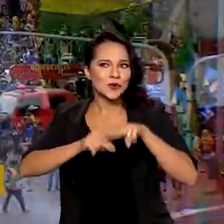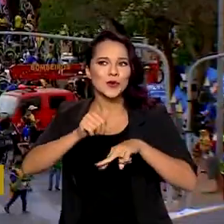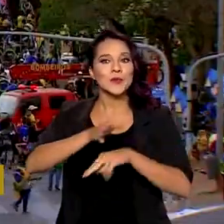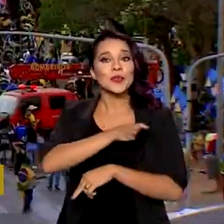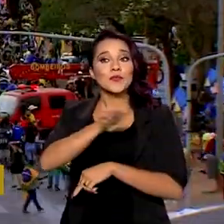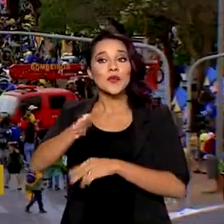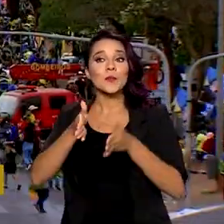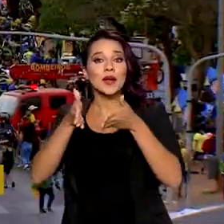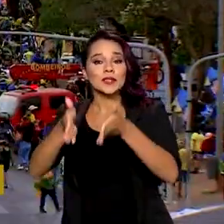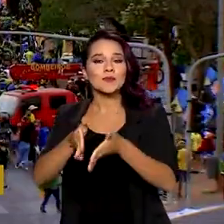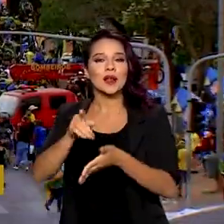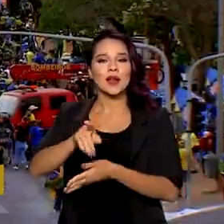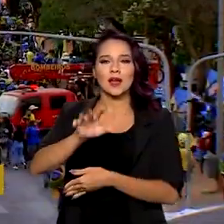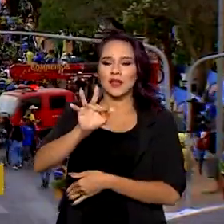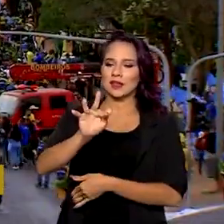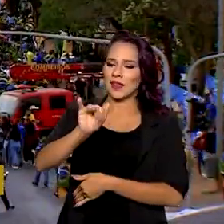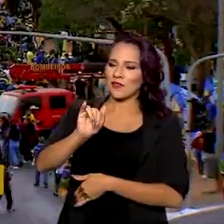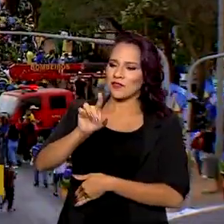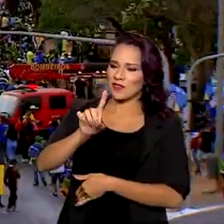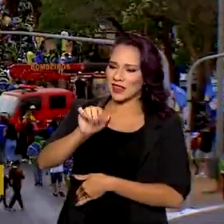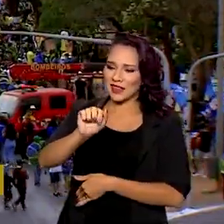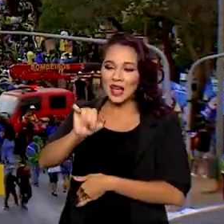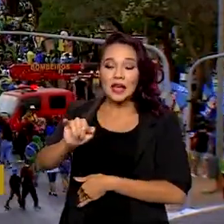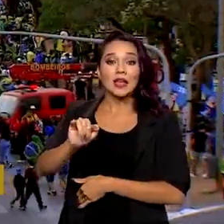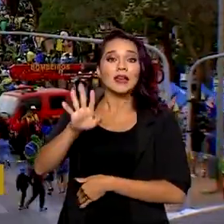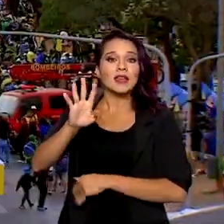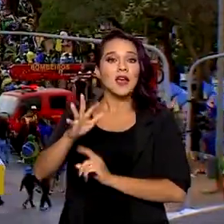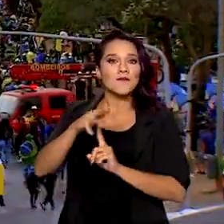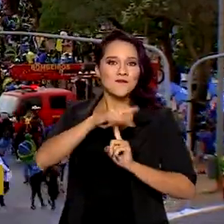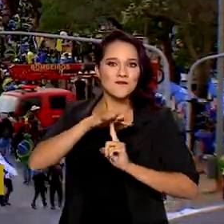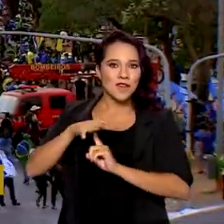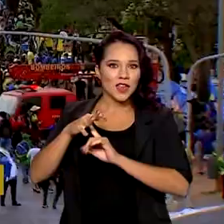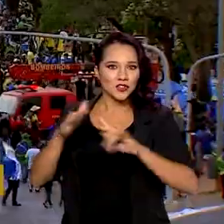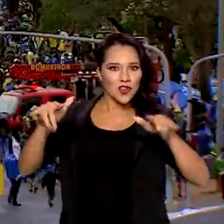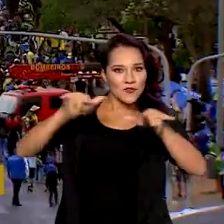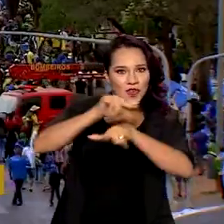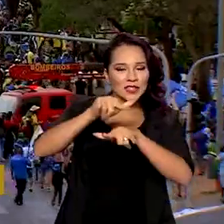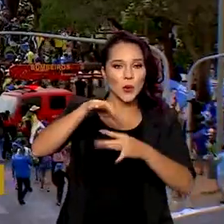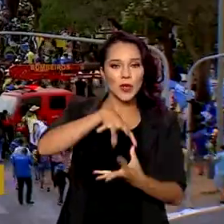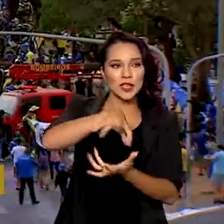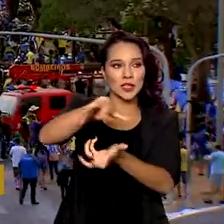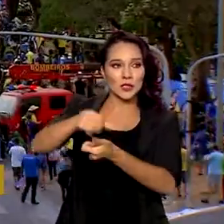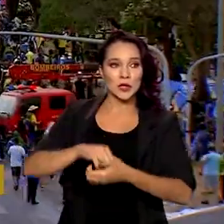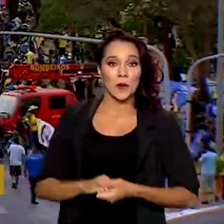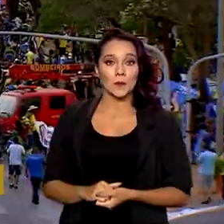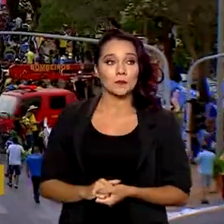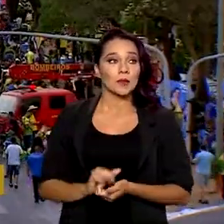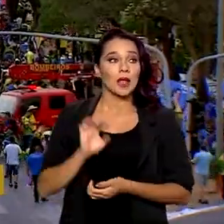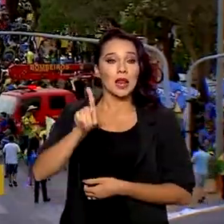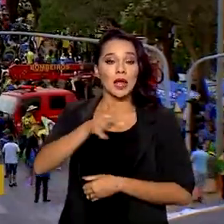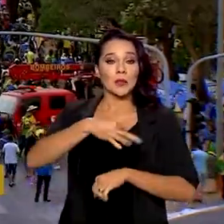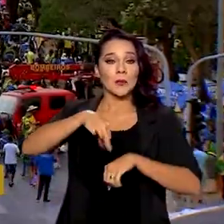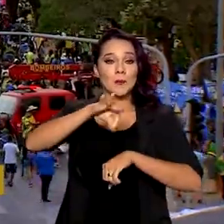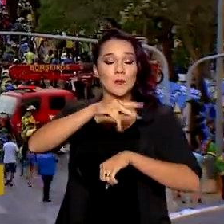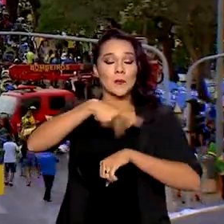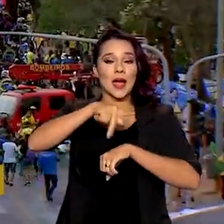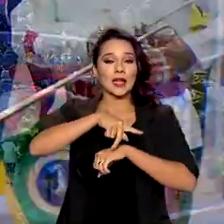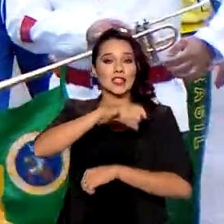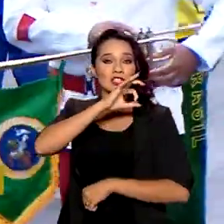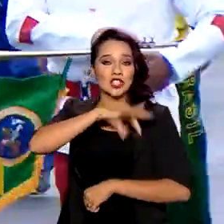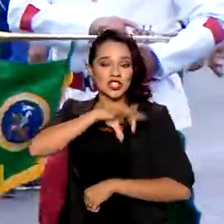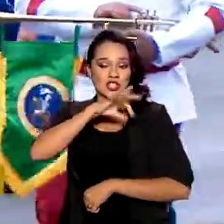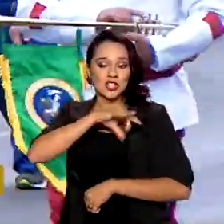uma participação na FIDAI, uma feira de aviação internacional, aconteceu em Santiago, no Chile, então a Esquadrilha esteve